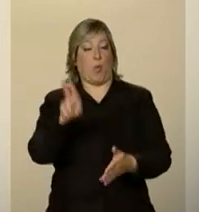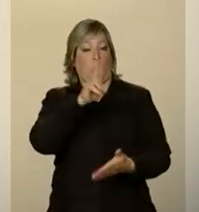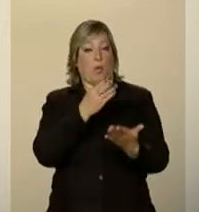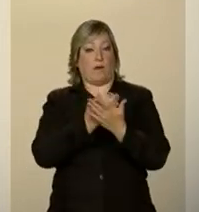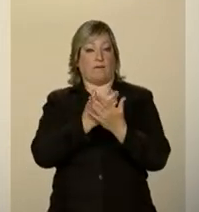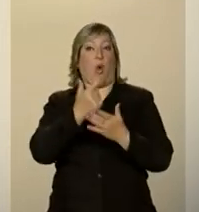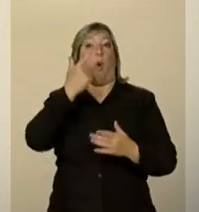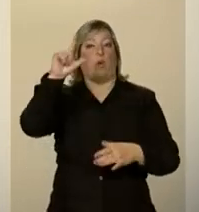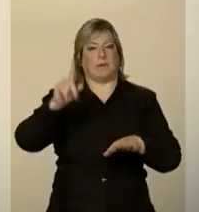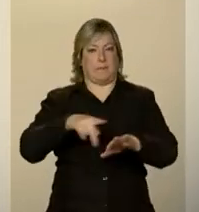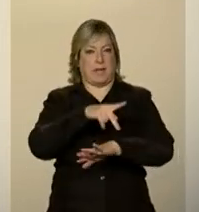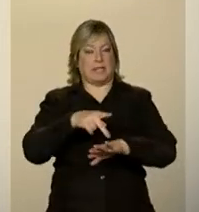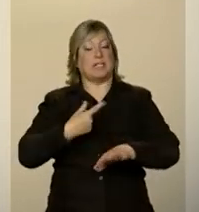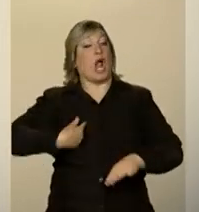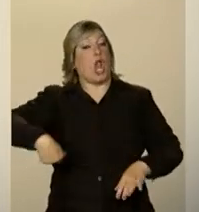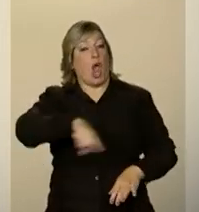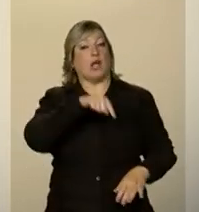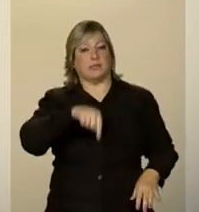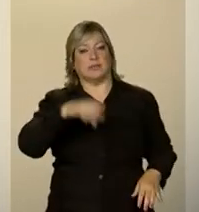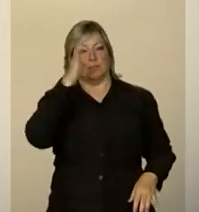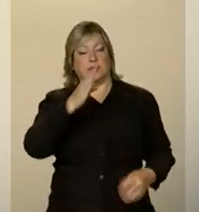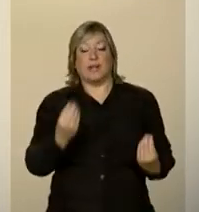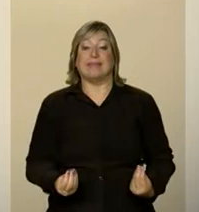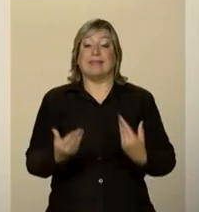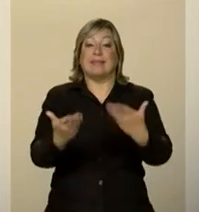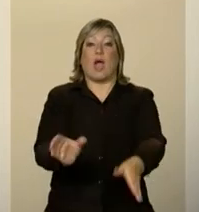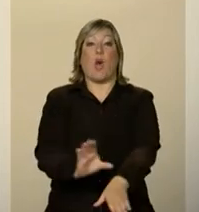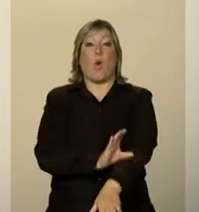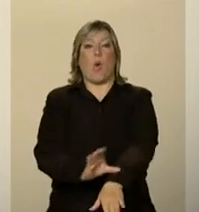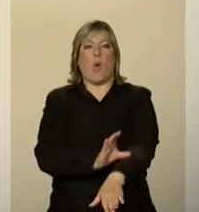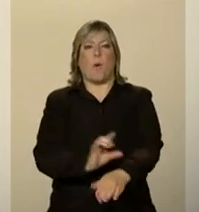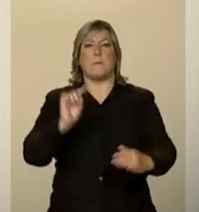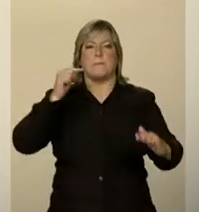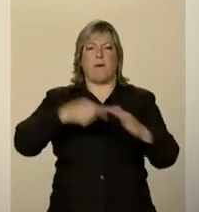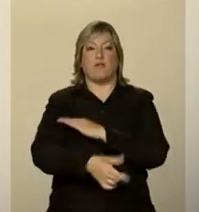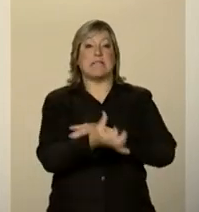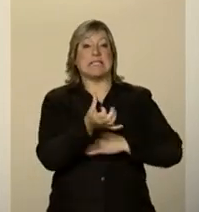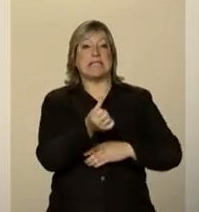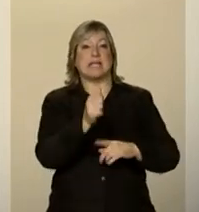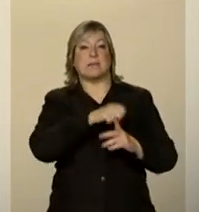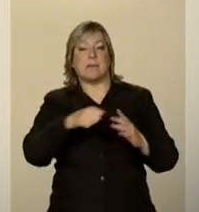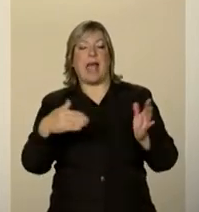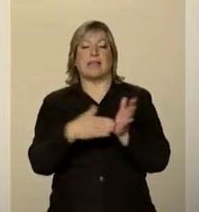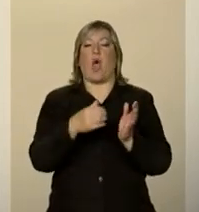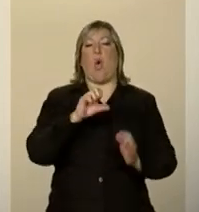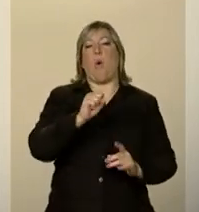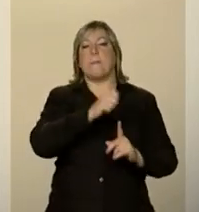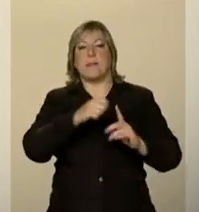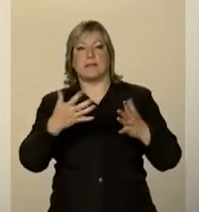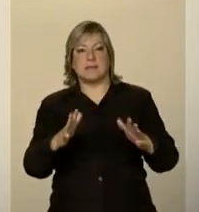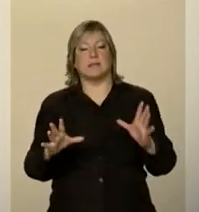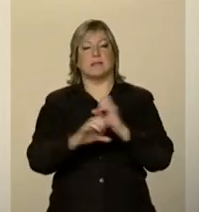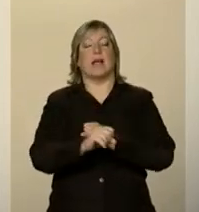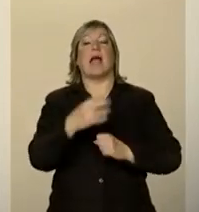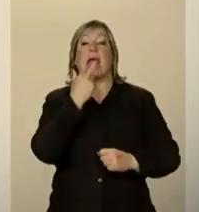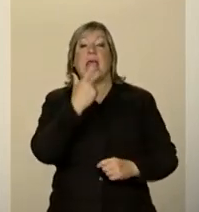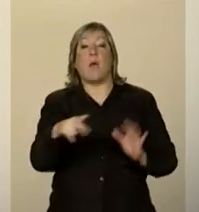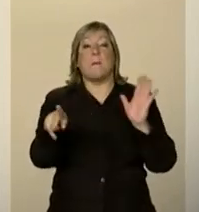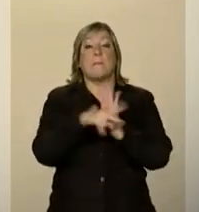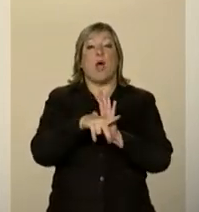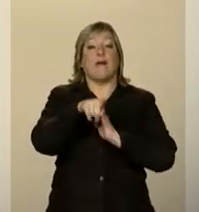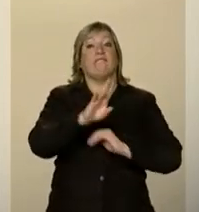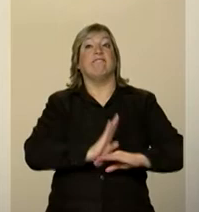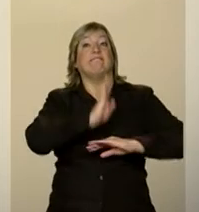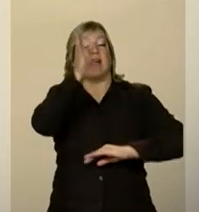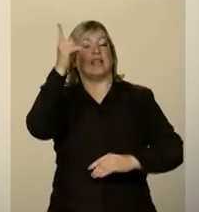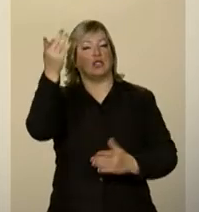universidade no exterior nós e descemos um curso intensivo de seis a oito meses da língua do país